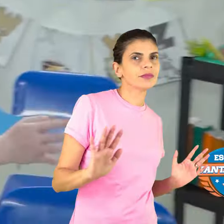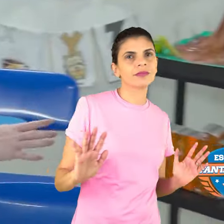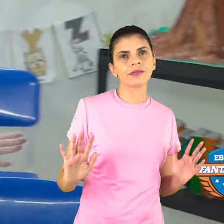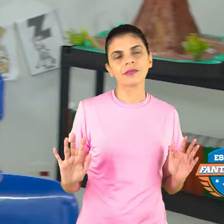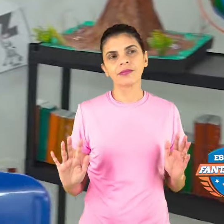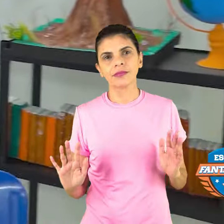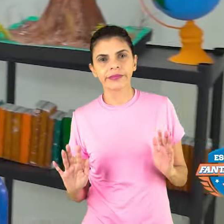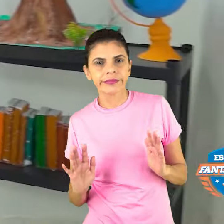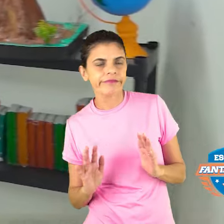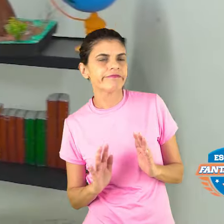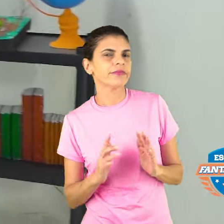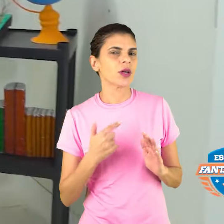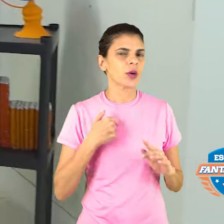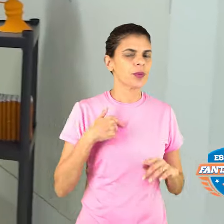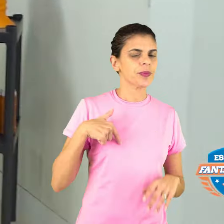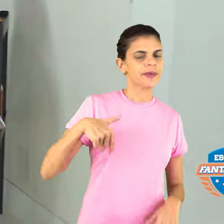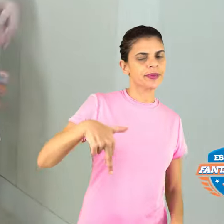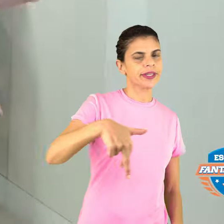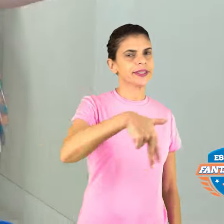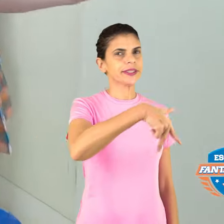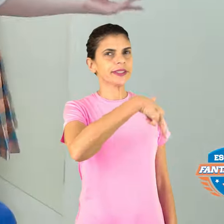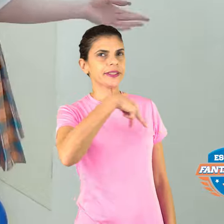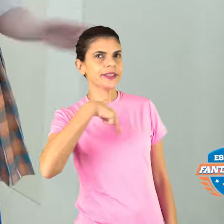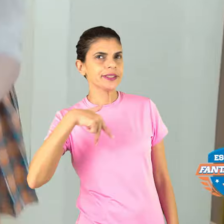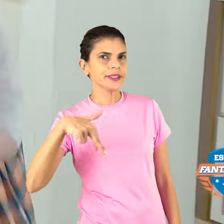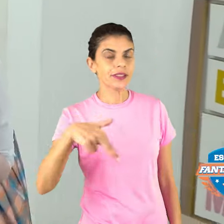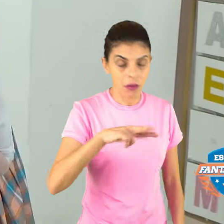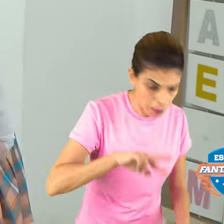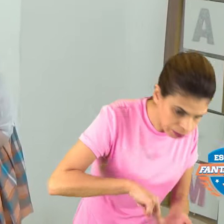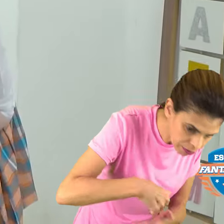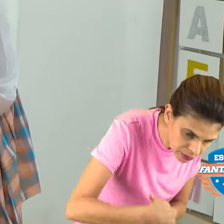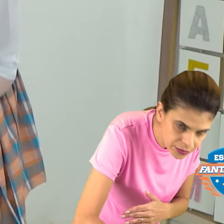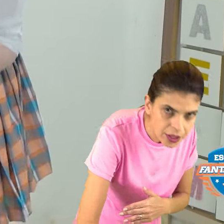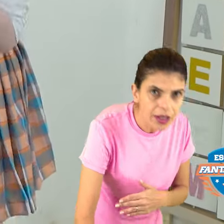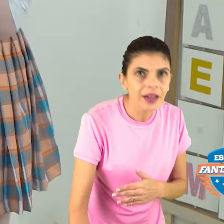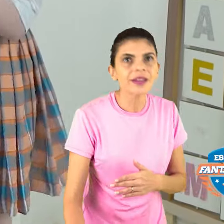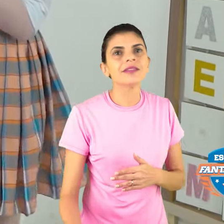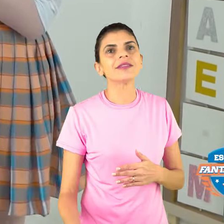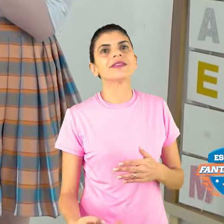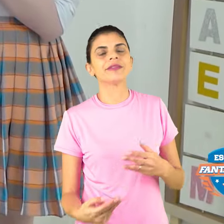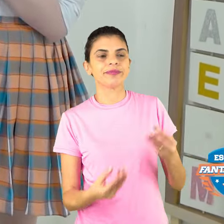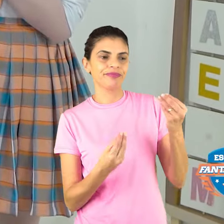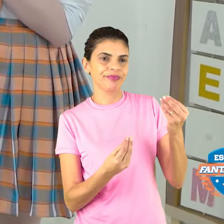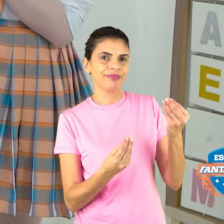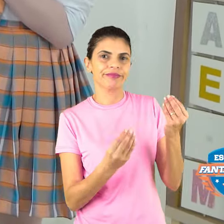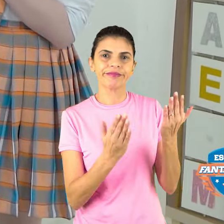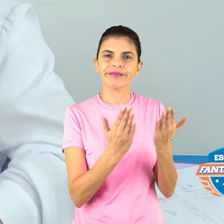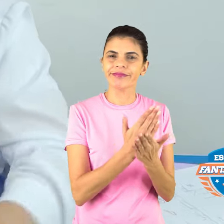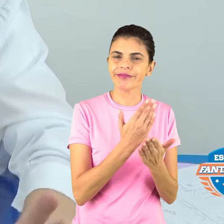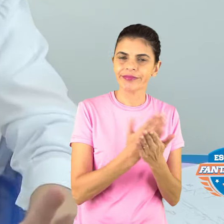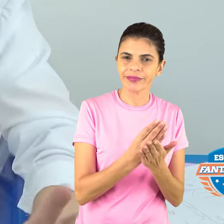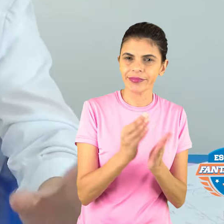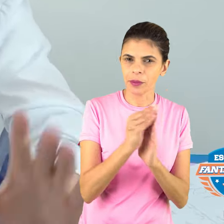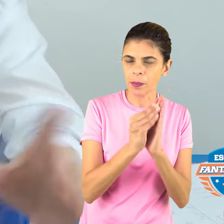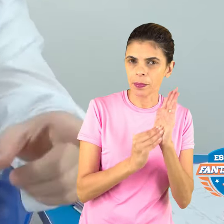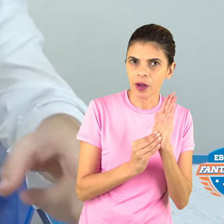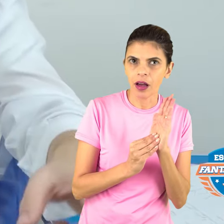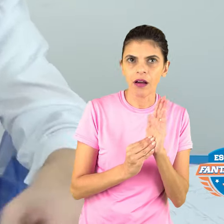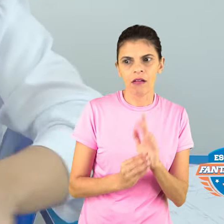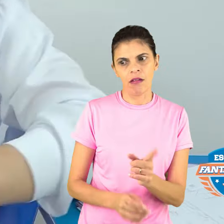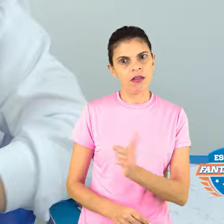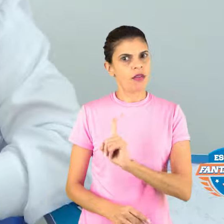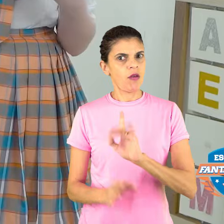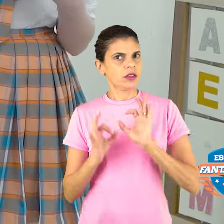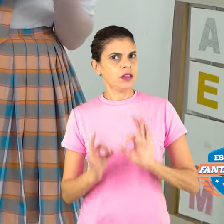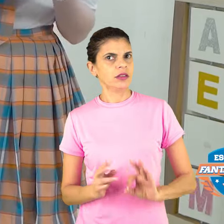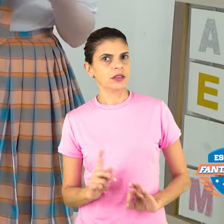tava andando pela sala e eu tropecei e caí com as mãos no diário da Camila. Ah, não. Isso daí não vai